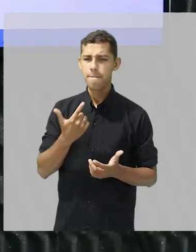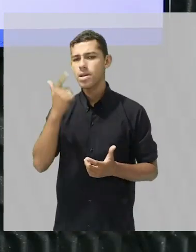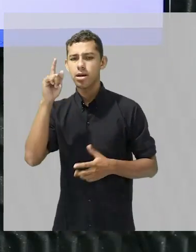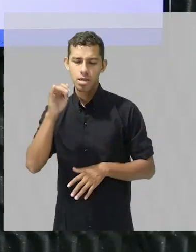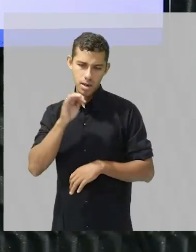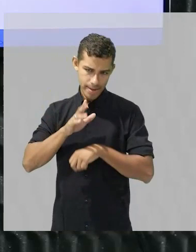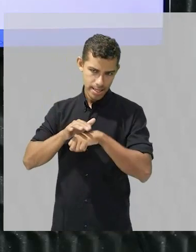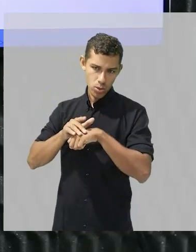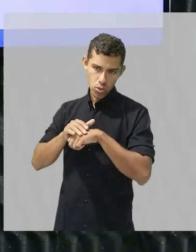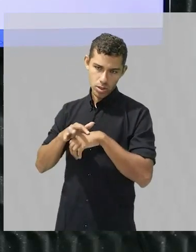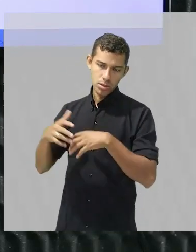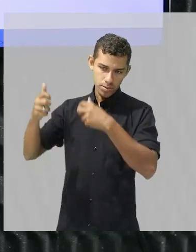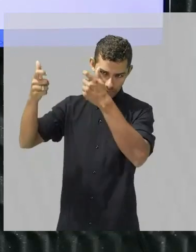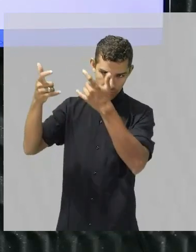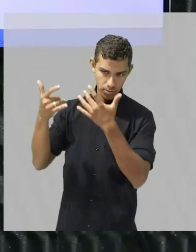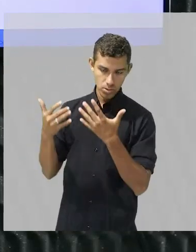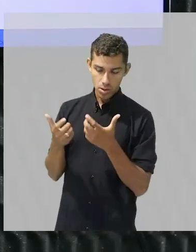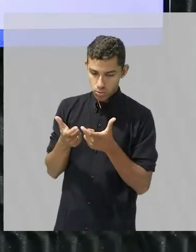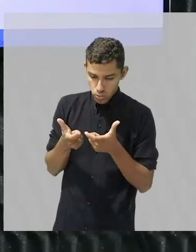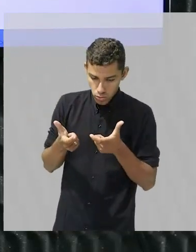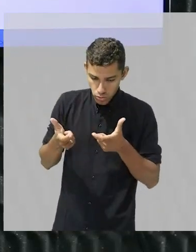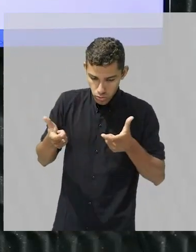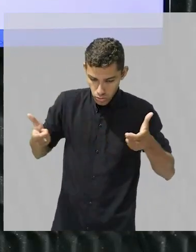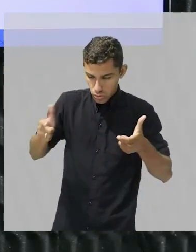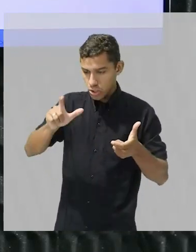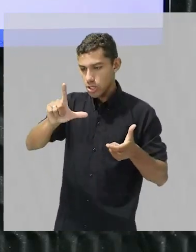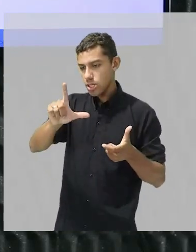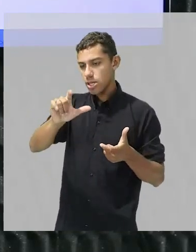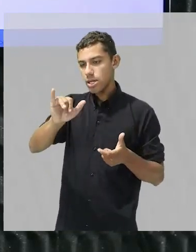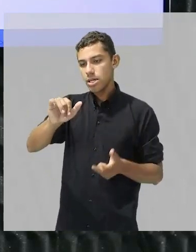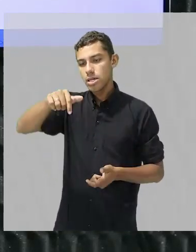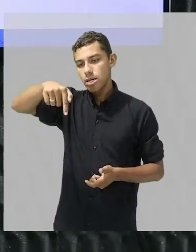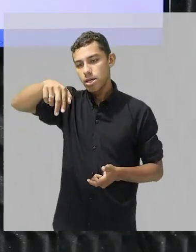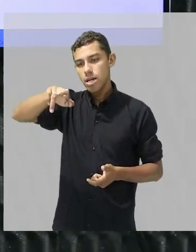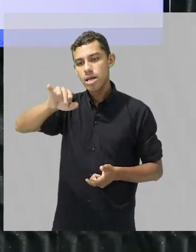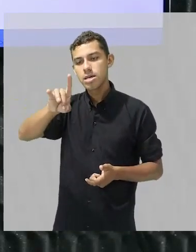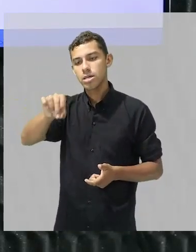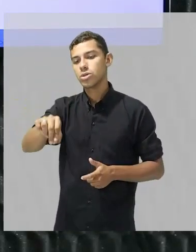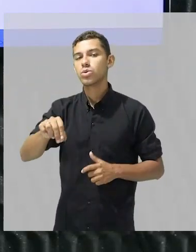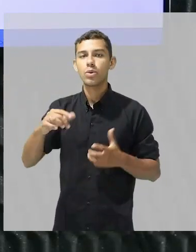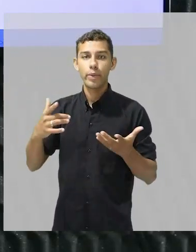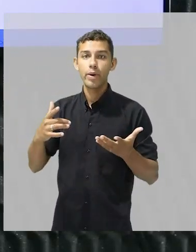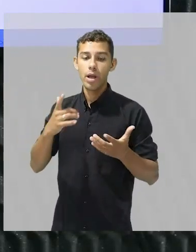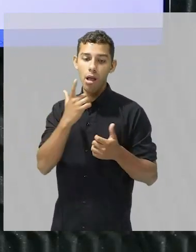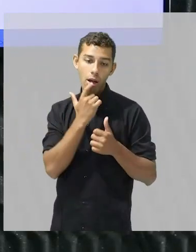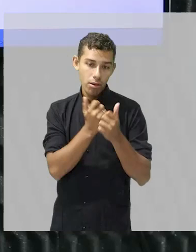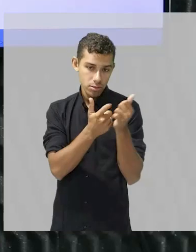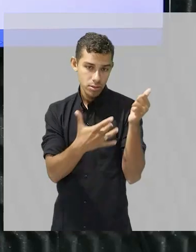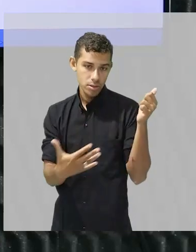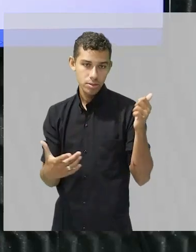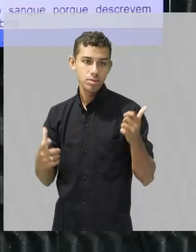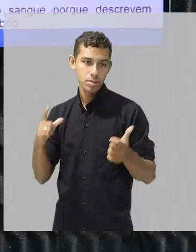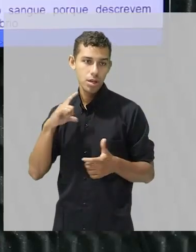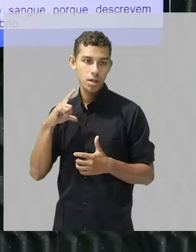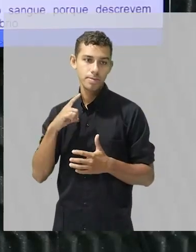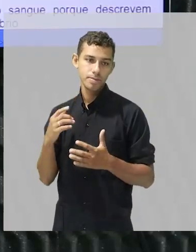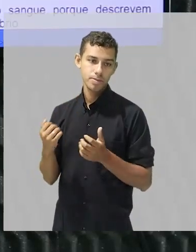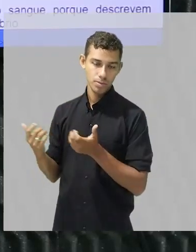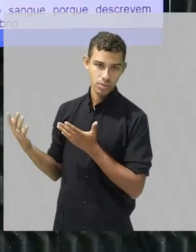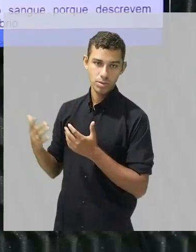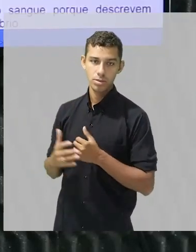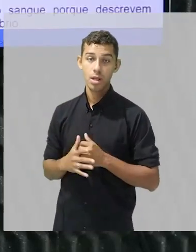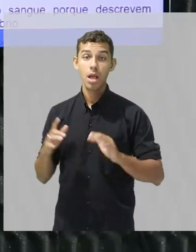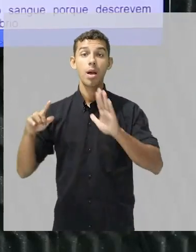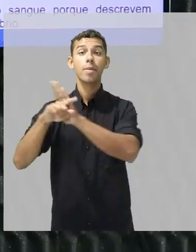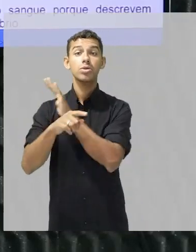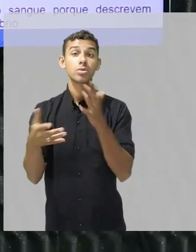a parte em que ele comenta sobre o acúmulo ou o excesso de líquido aí nos membros, né? Vamos ver aqui